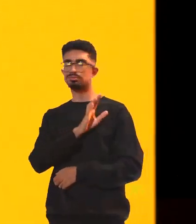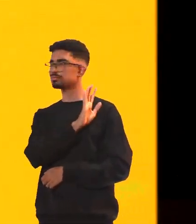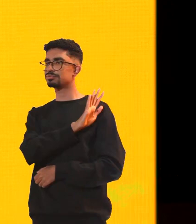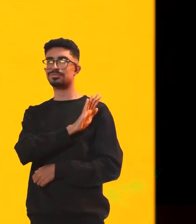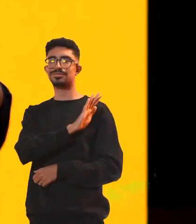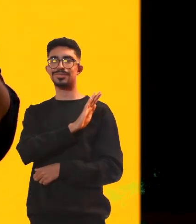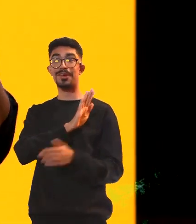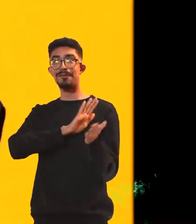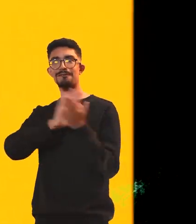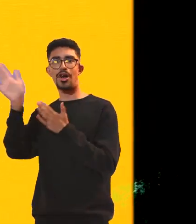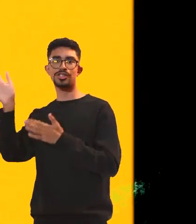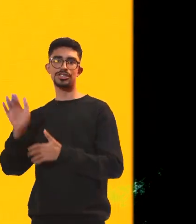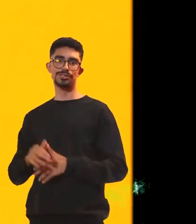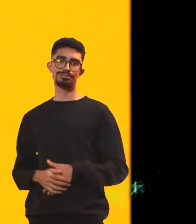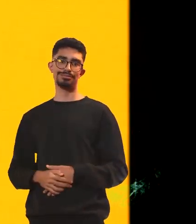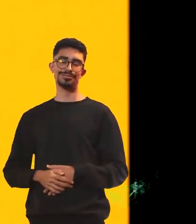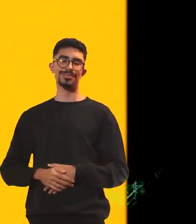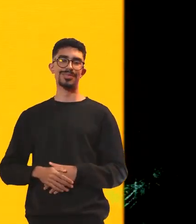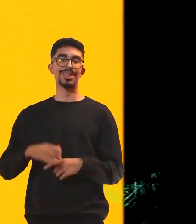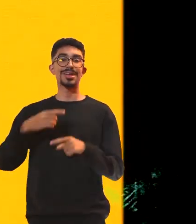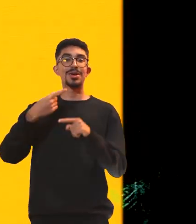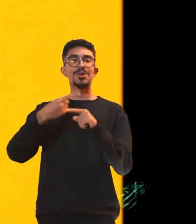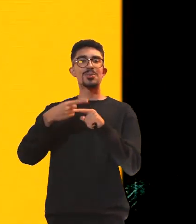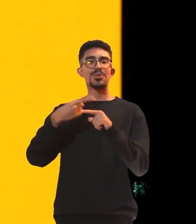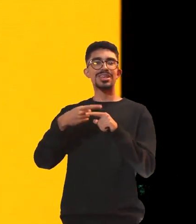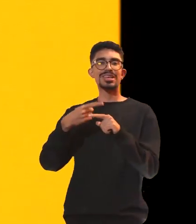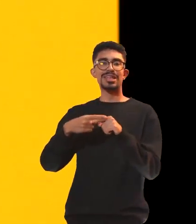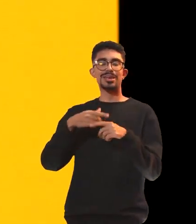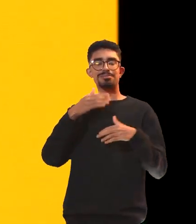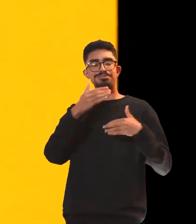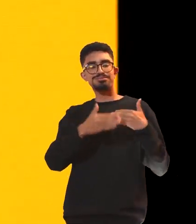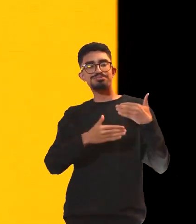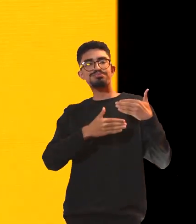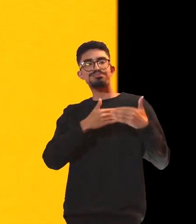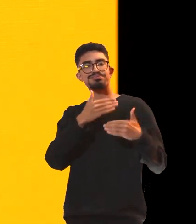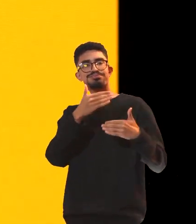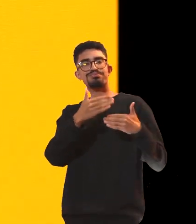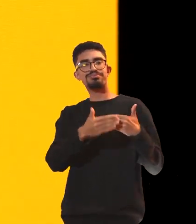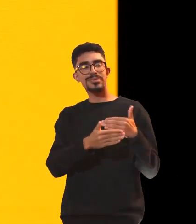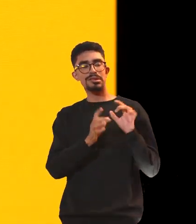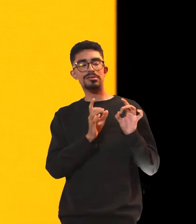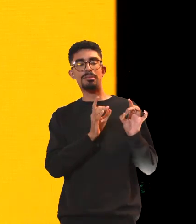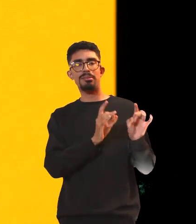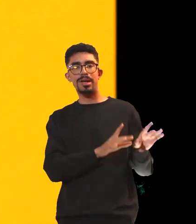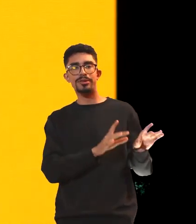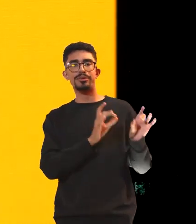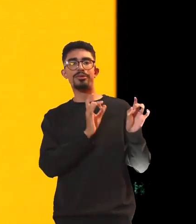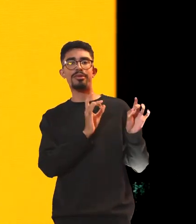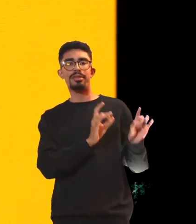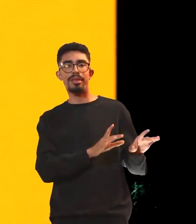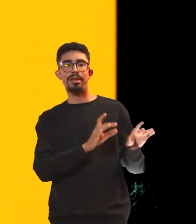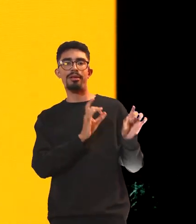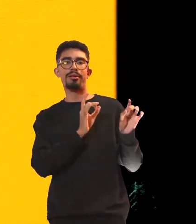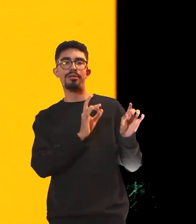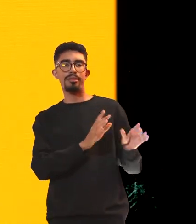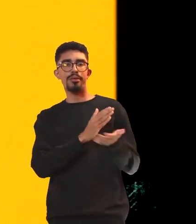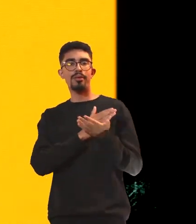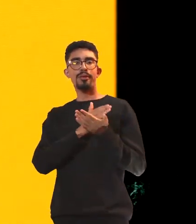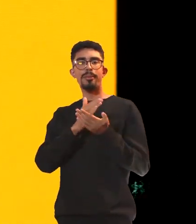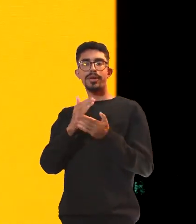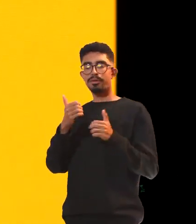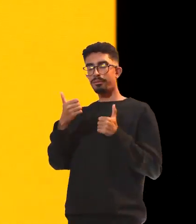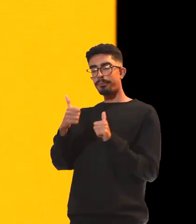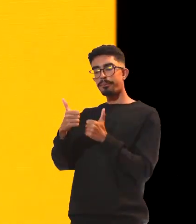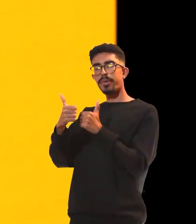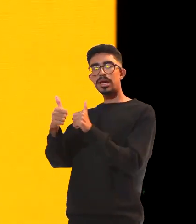Porque pouco a pouco foi deixando, foi sendo levado pelos desejos, pela vontade, pelos lugares que frequenta,